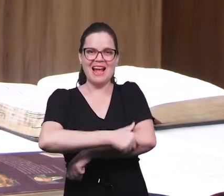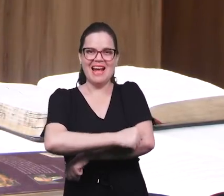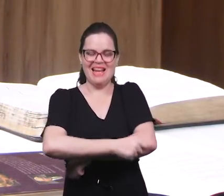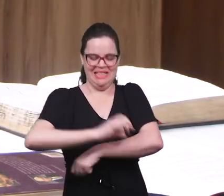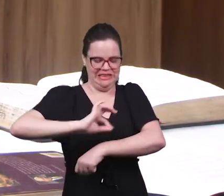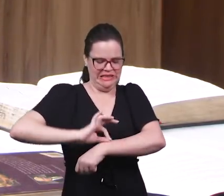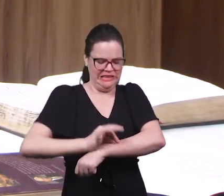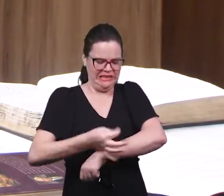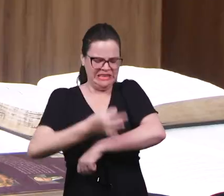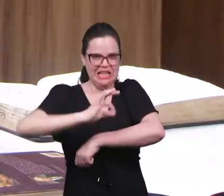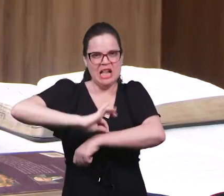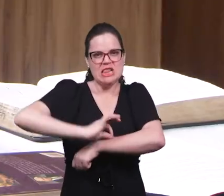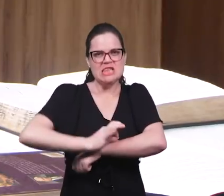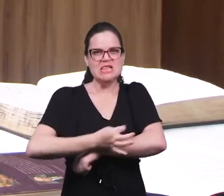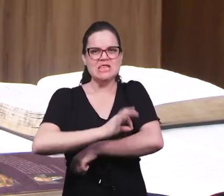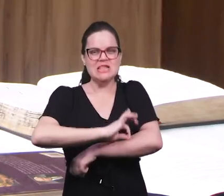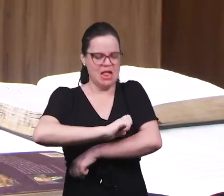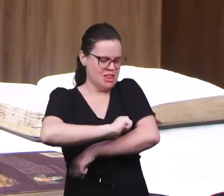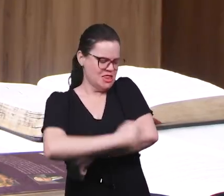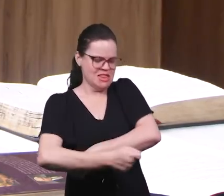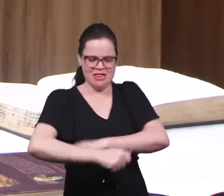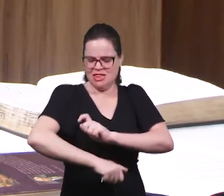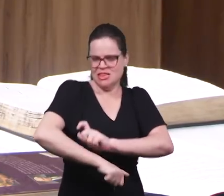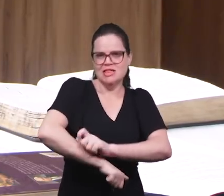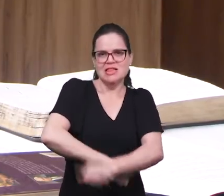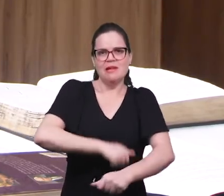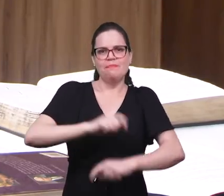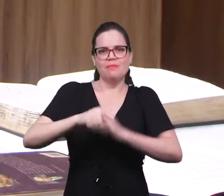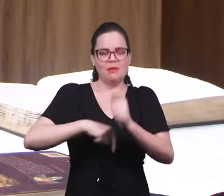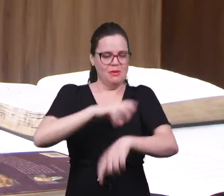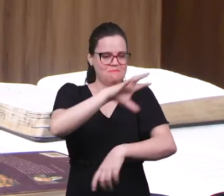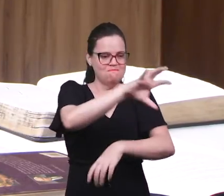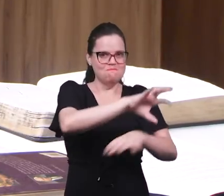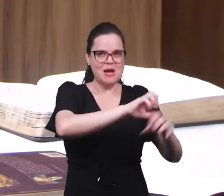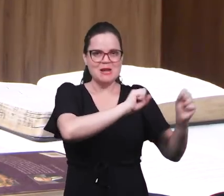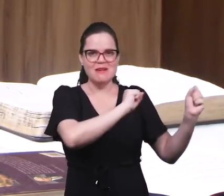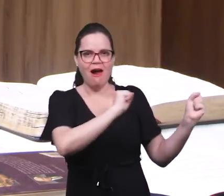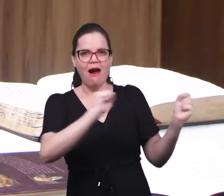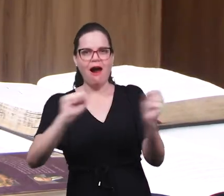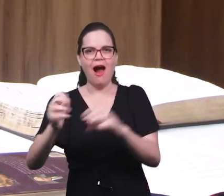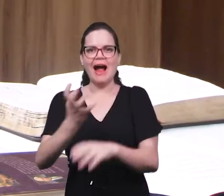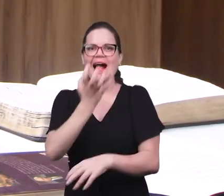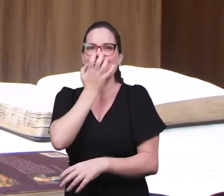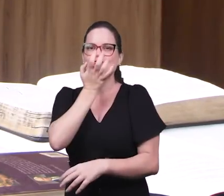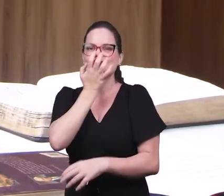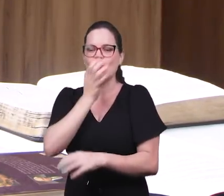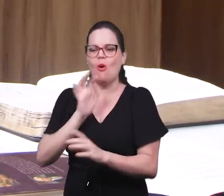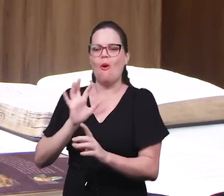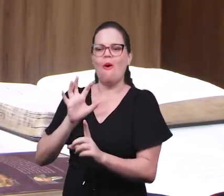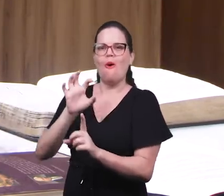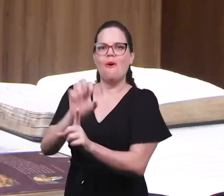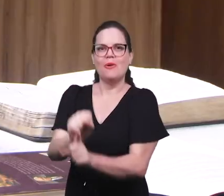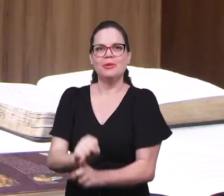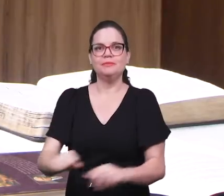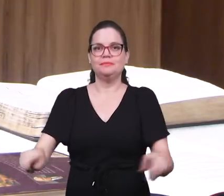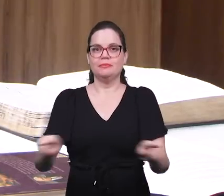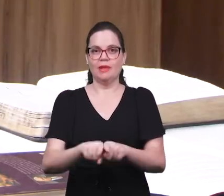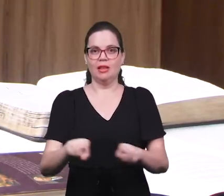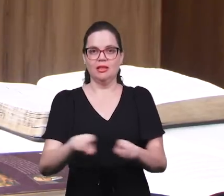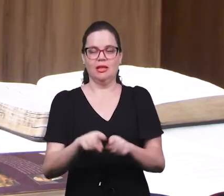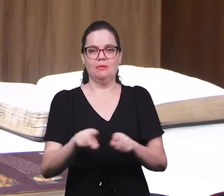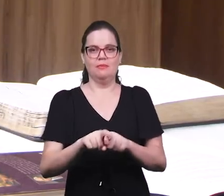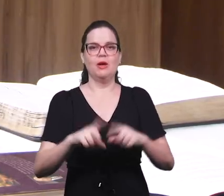tortura, destroçada aos cristãos ali, vestes encharcadas de cera inflamável, tacava fogo ali